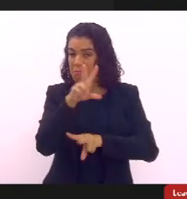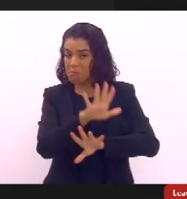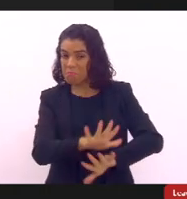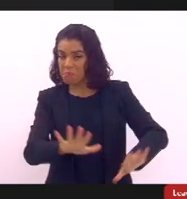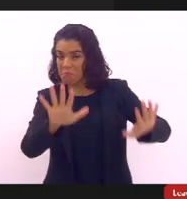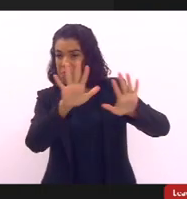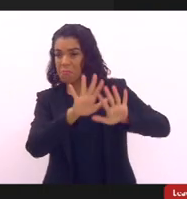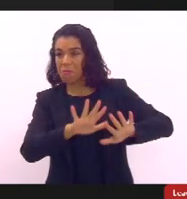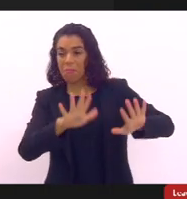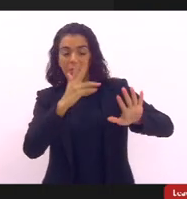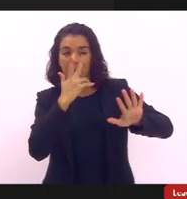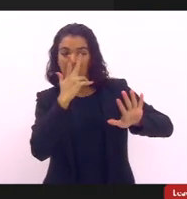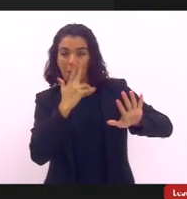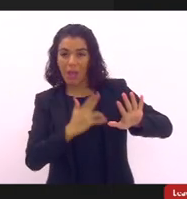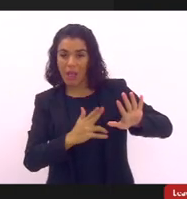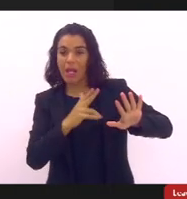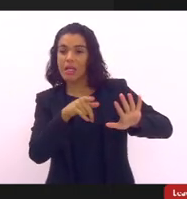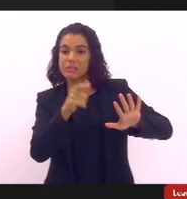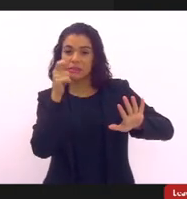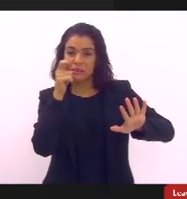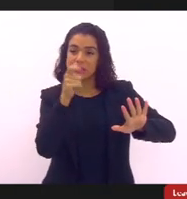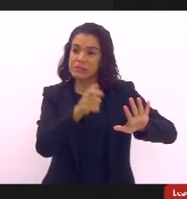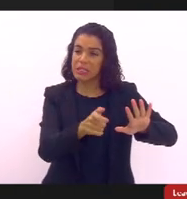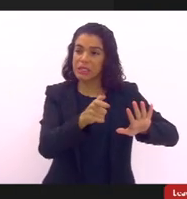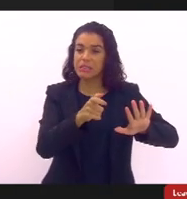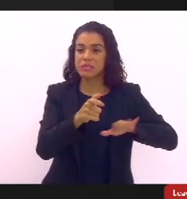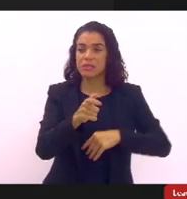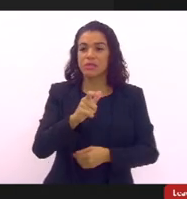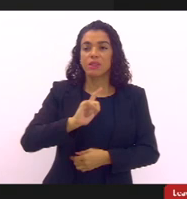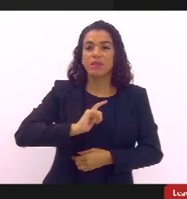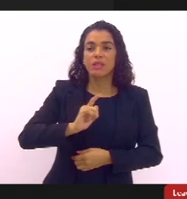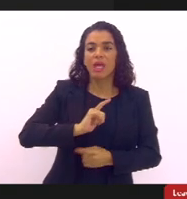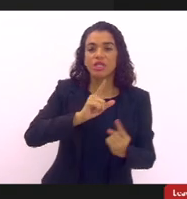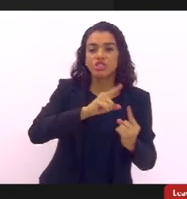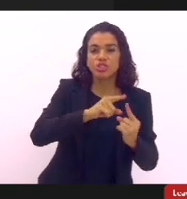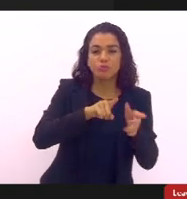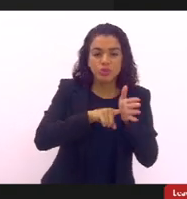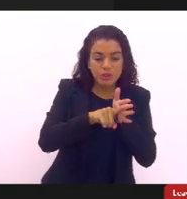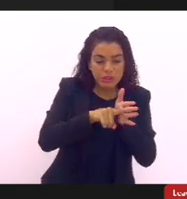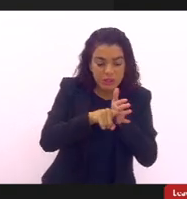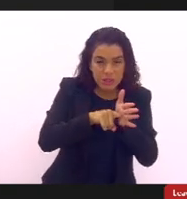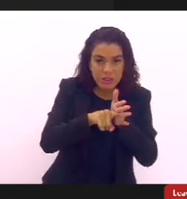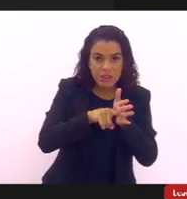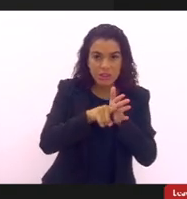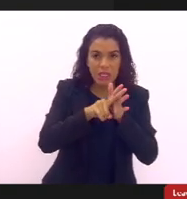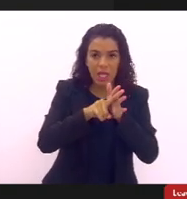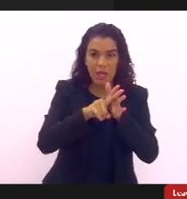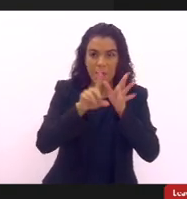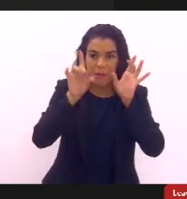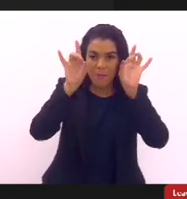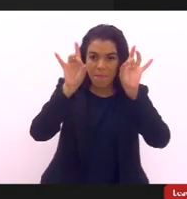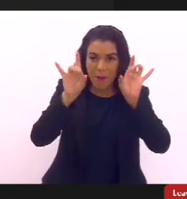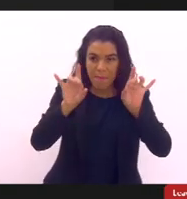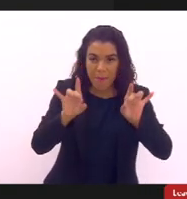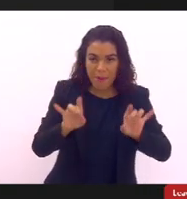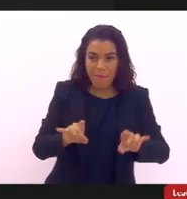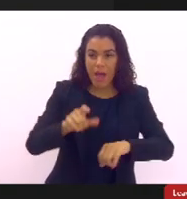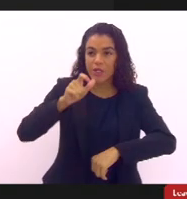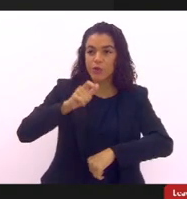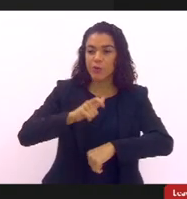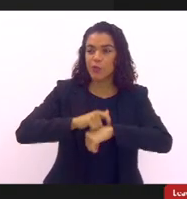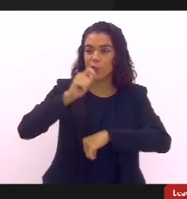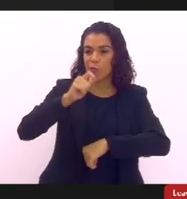que é bem interessante você ter um tipo de exame que você possa fazer no momento